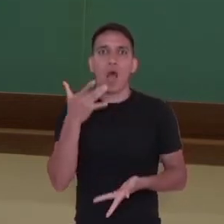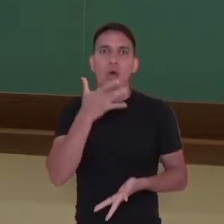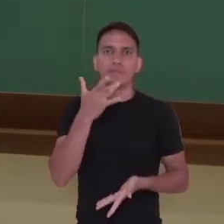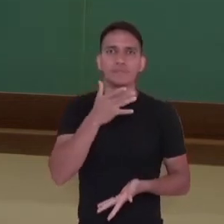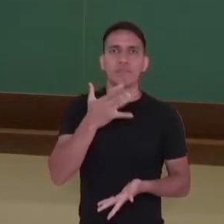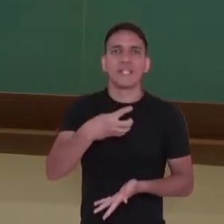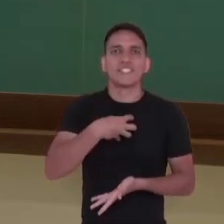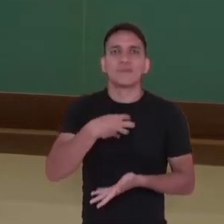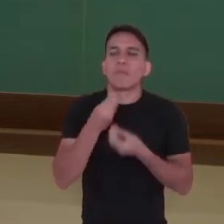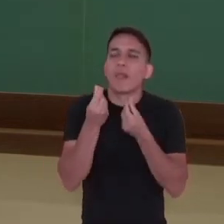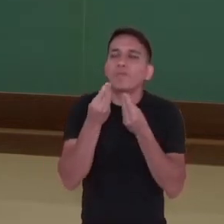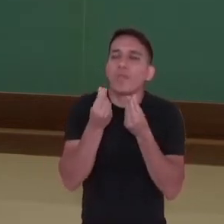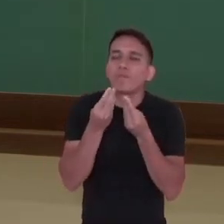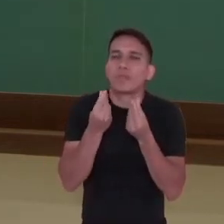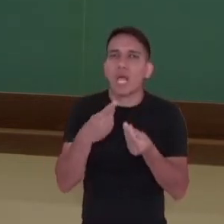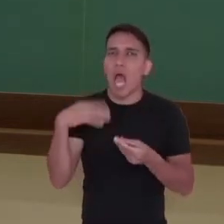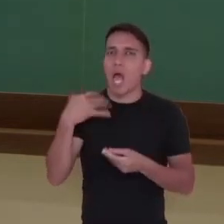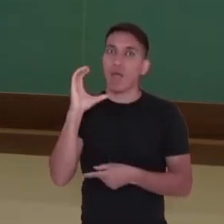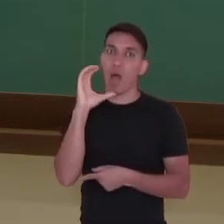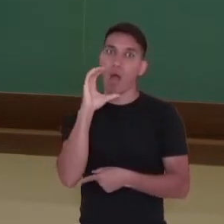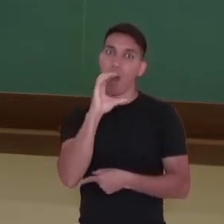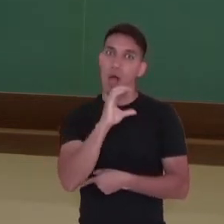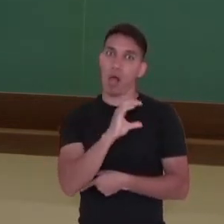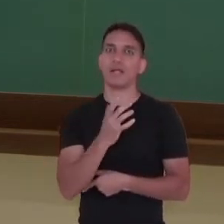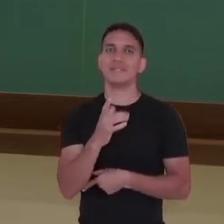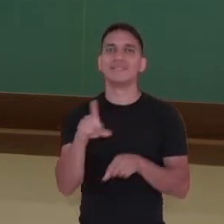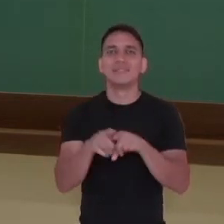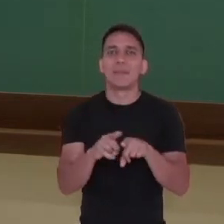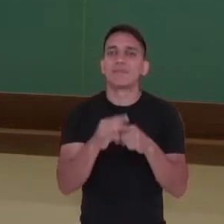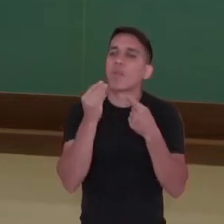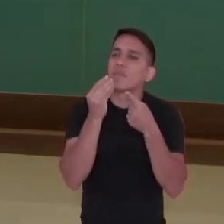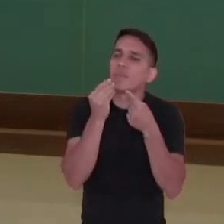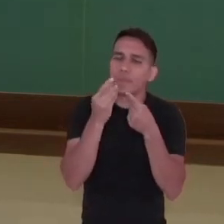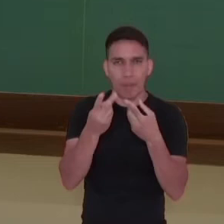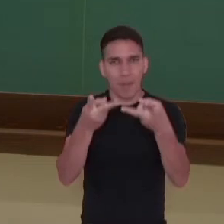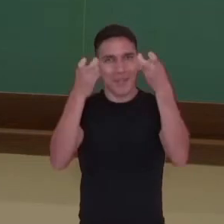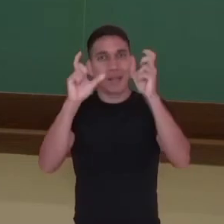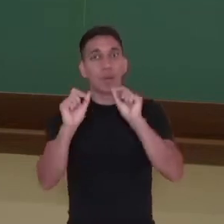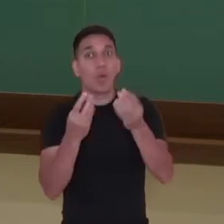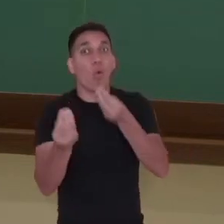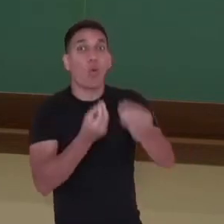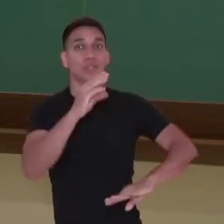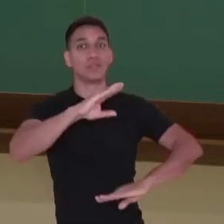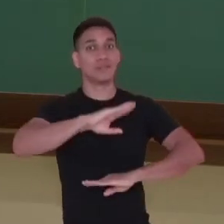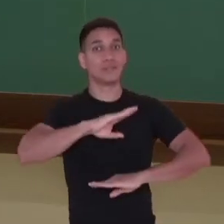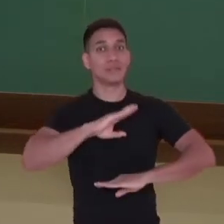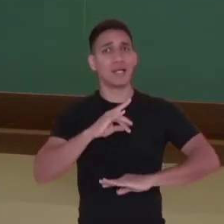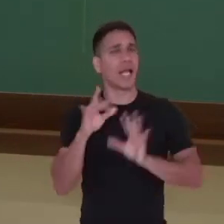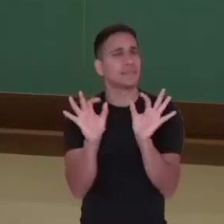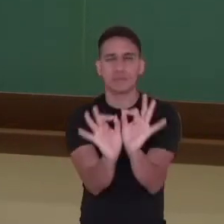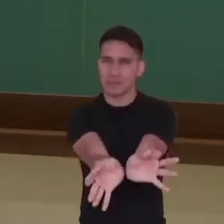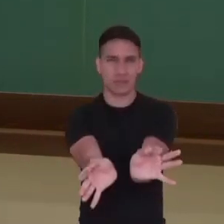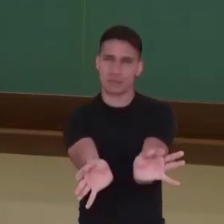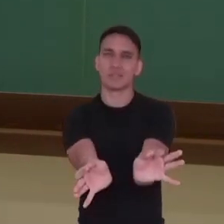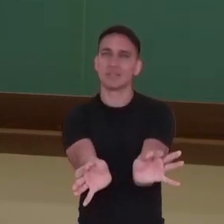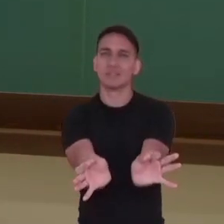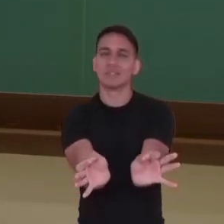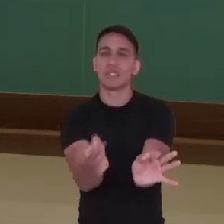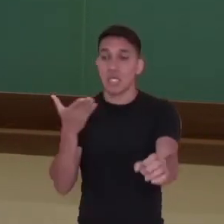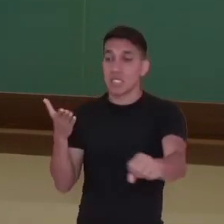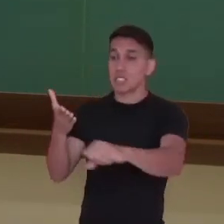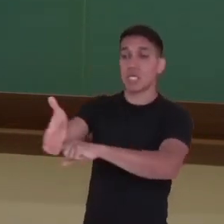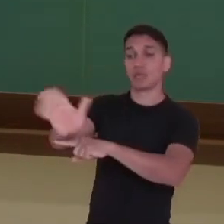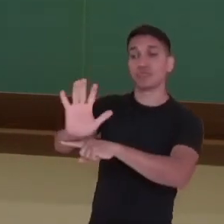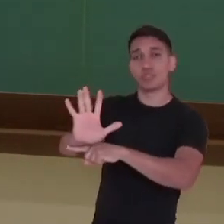sentindo a textura da pipoca. Está quente, o gosto. Então percebam como uma situação tão simples como ir ao